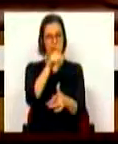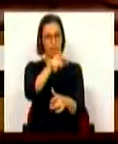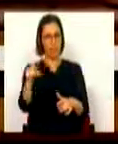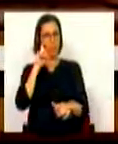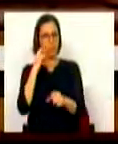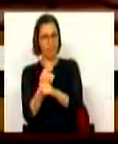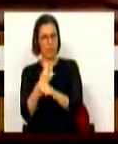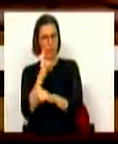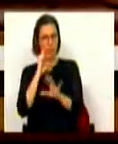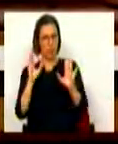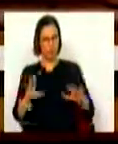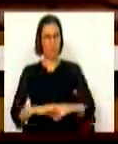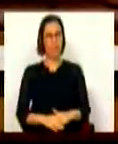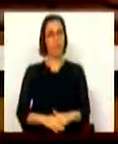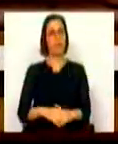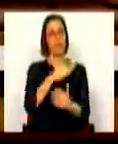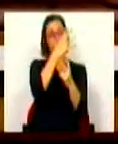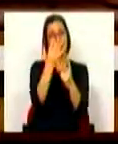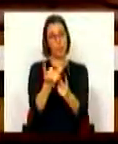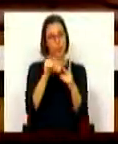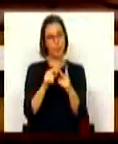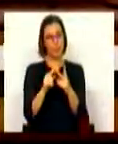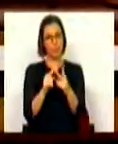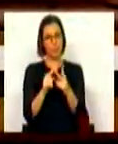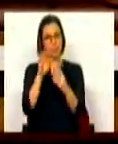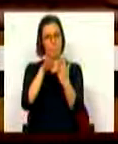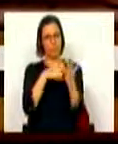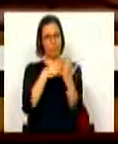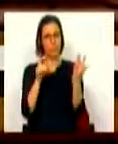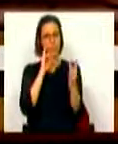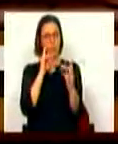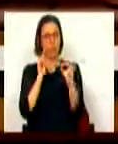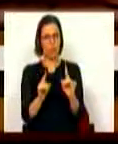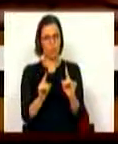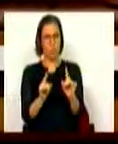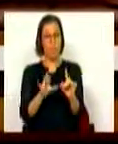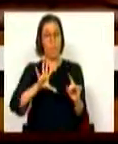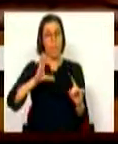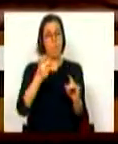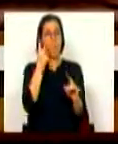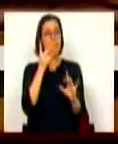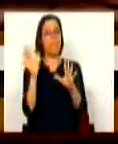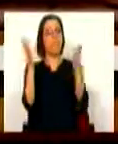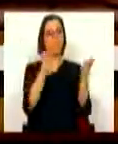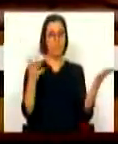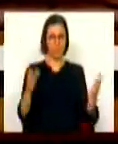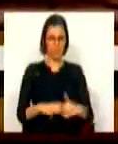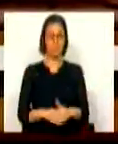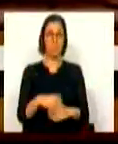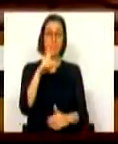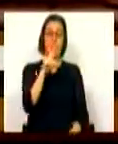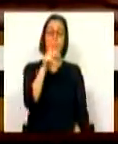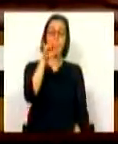serviços de segurança. Em segundo lugar, o quadro de segurança em que o país vive. O